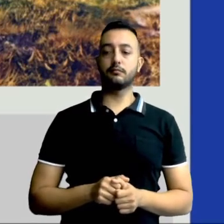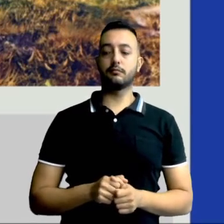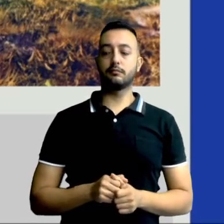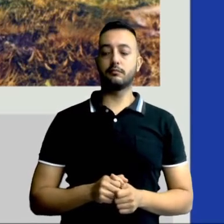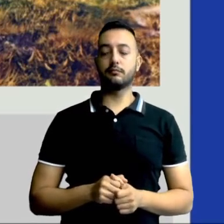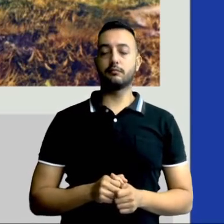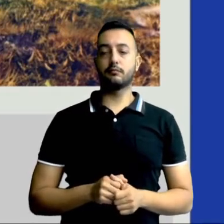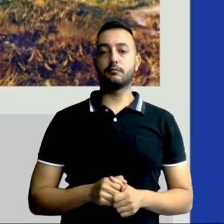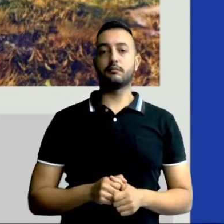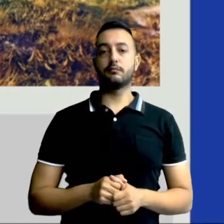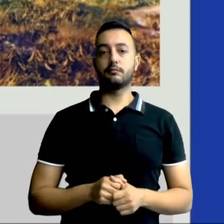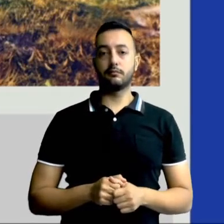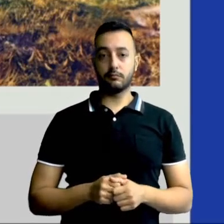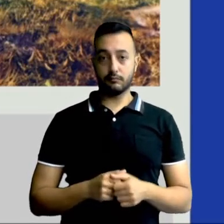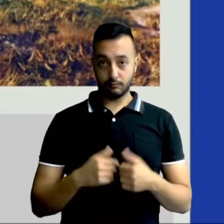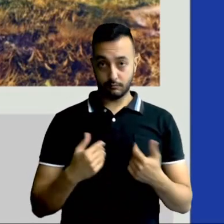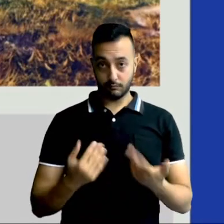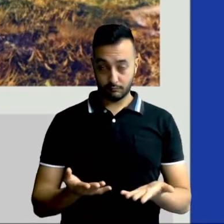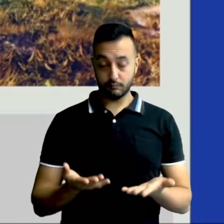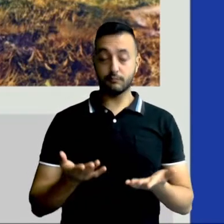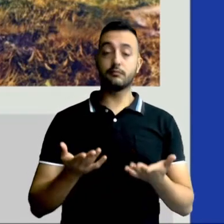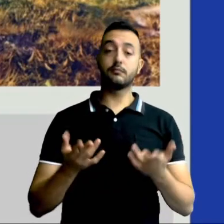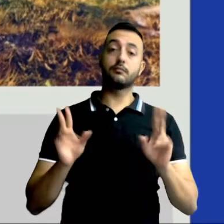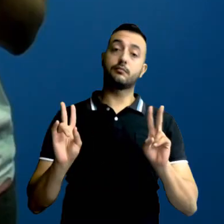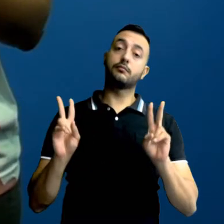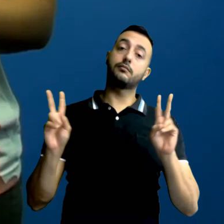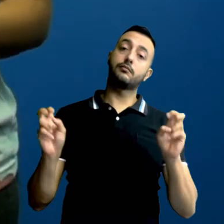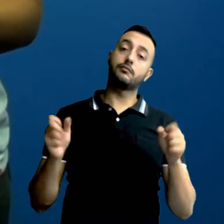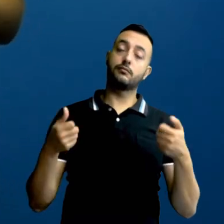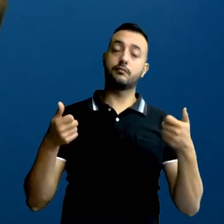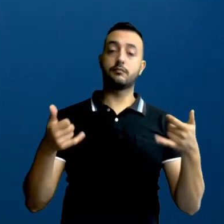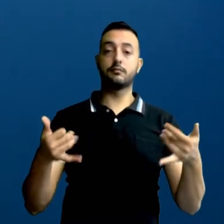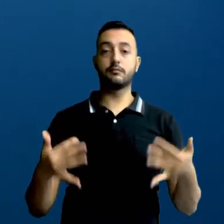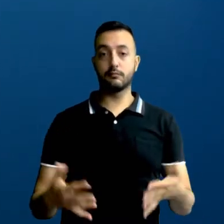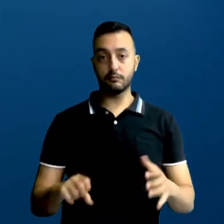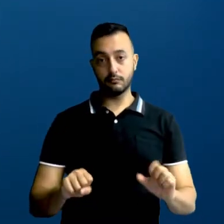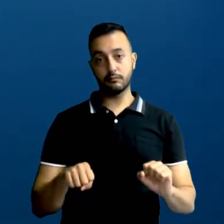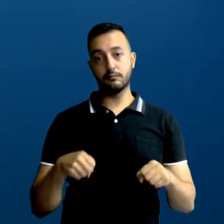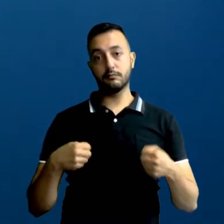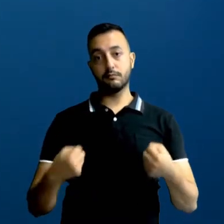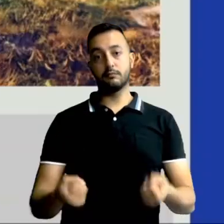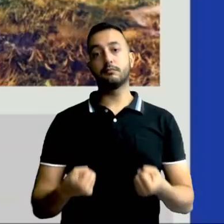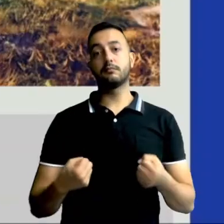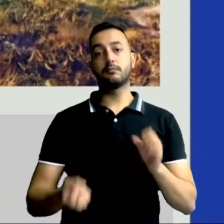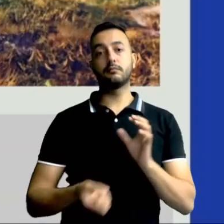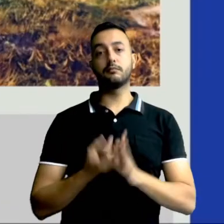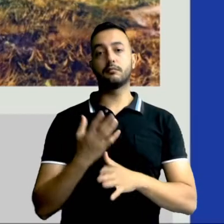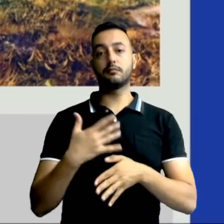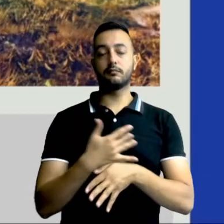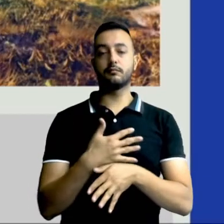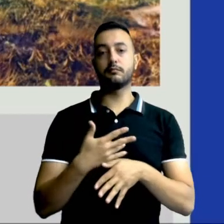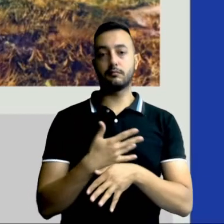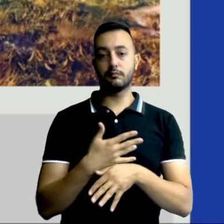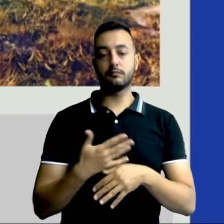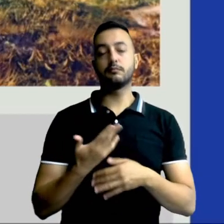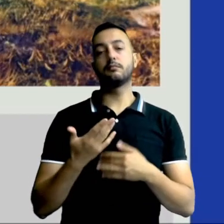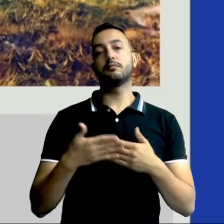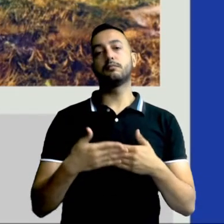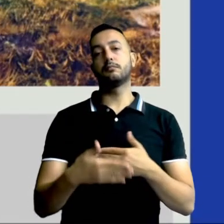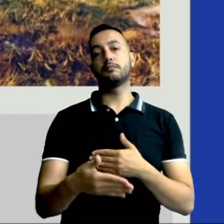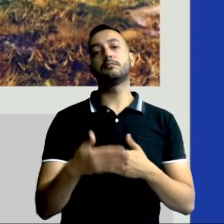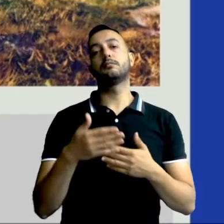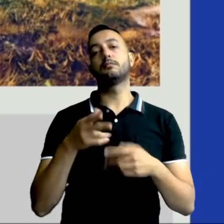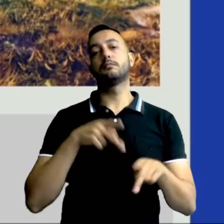Oi e aí eu peço que a gente abre um parente para a gente ir reforçar a questão do surgimento das cidades tá então no